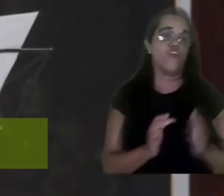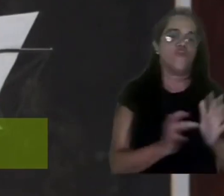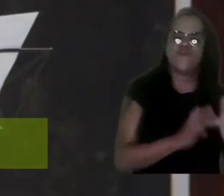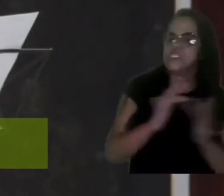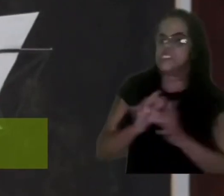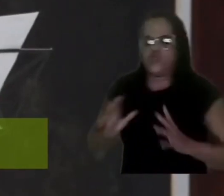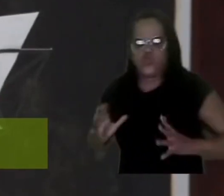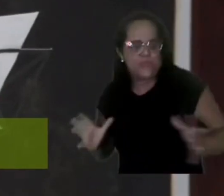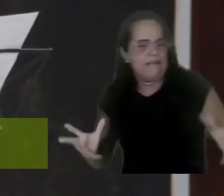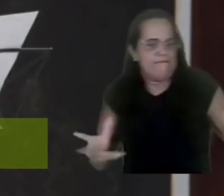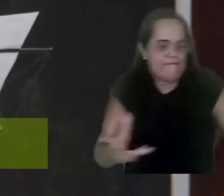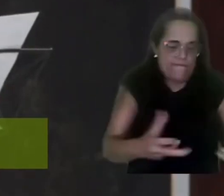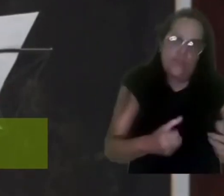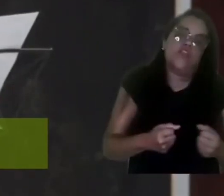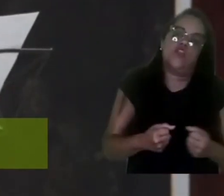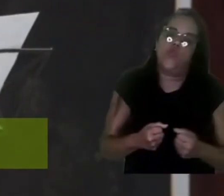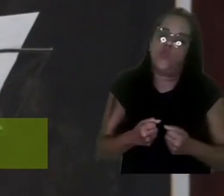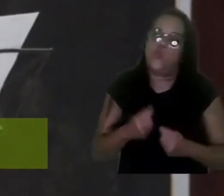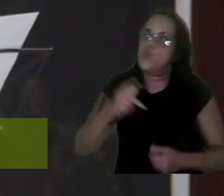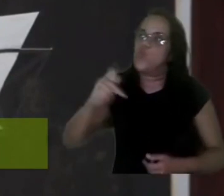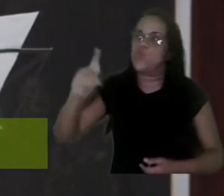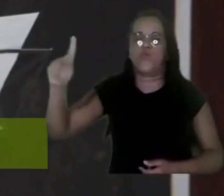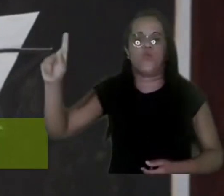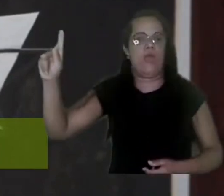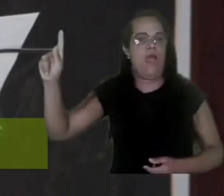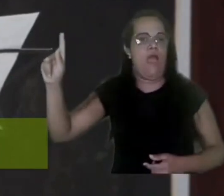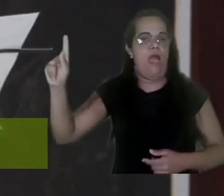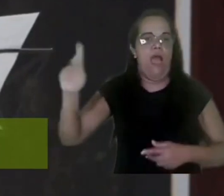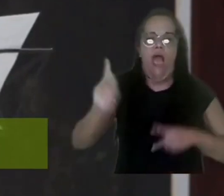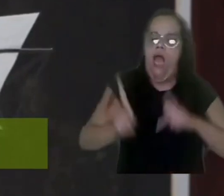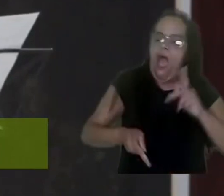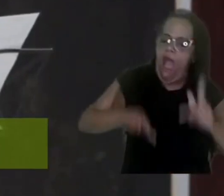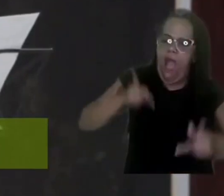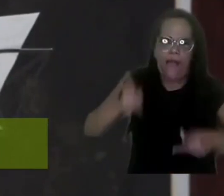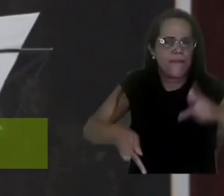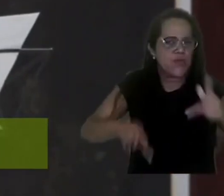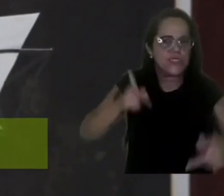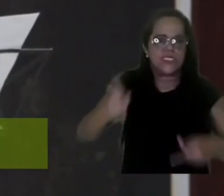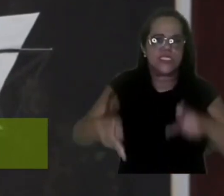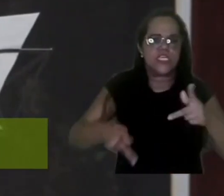maravilhoso, és minha inspiração a prosseguir. Mesmo quando